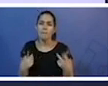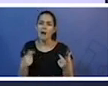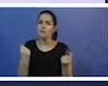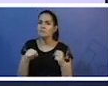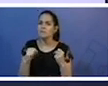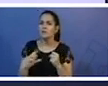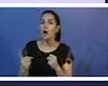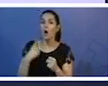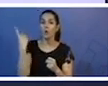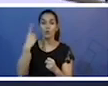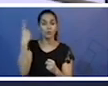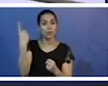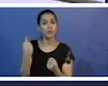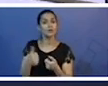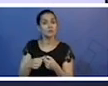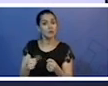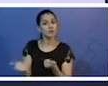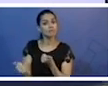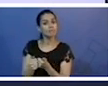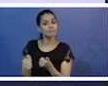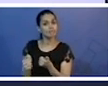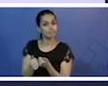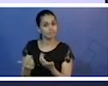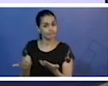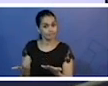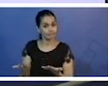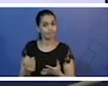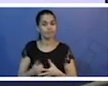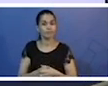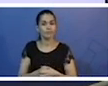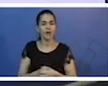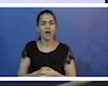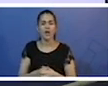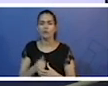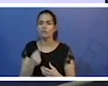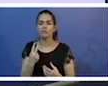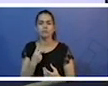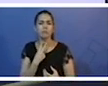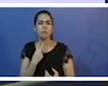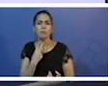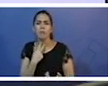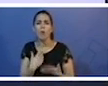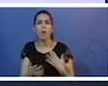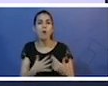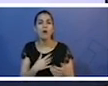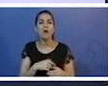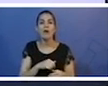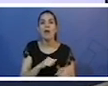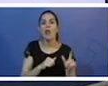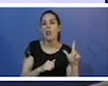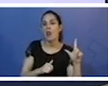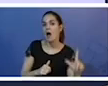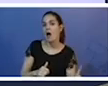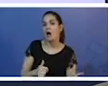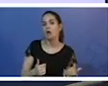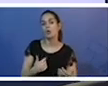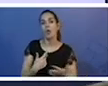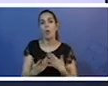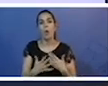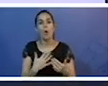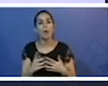que eu usar seja relativa ao lado. Eu não posso pegar um lado e uma altura que não tem nada a ver com esse